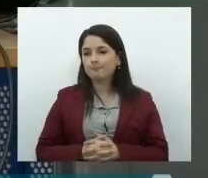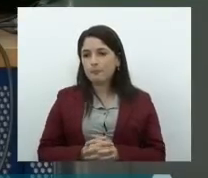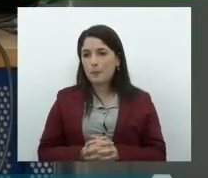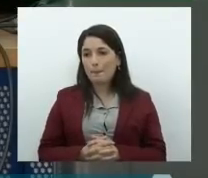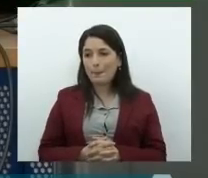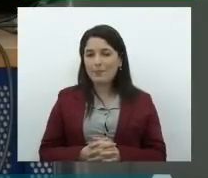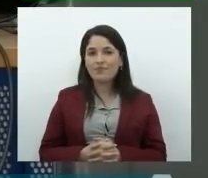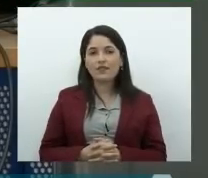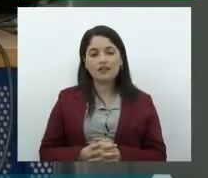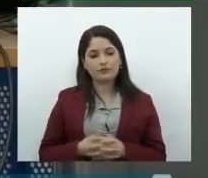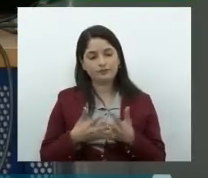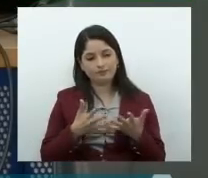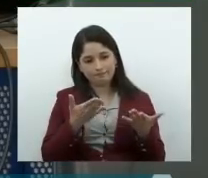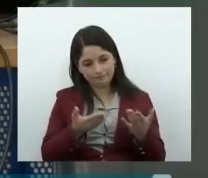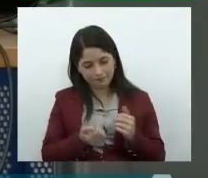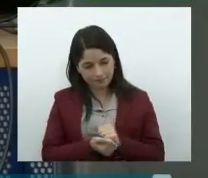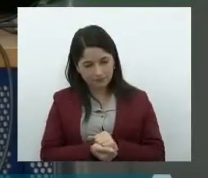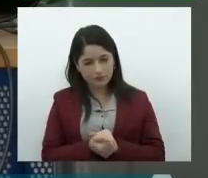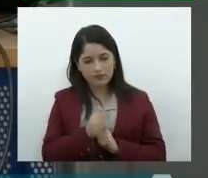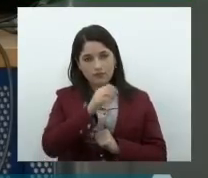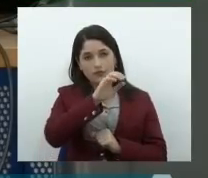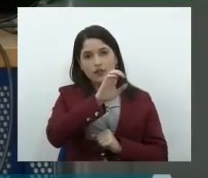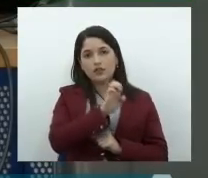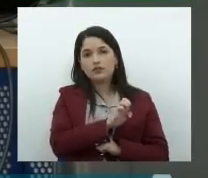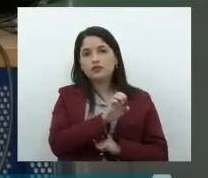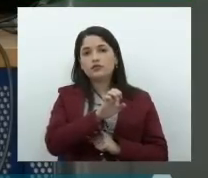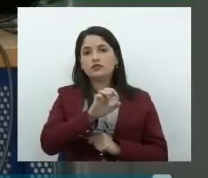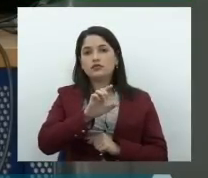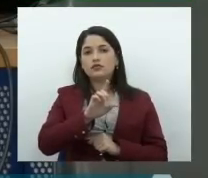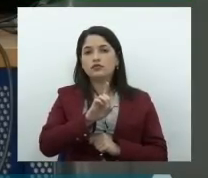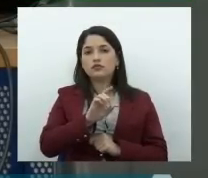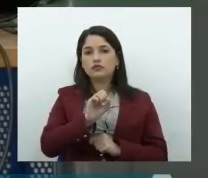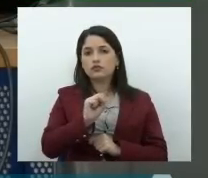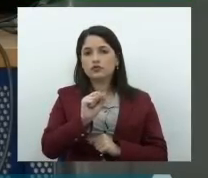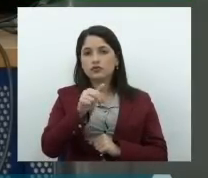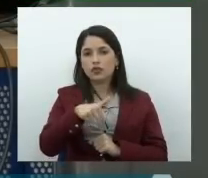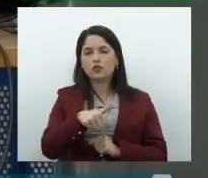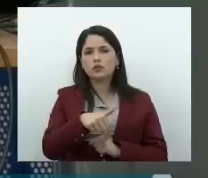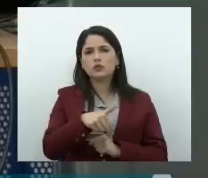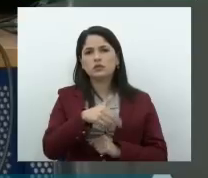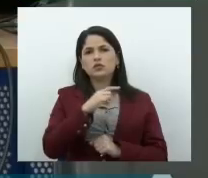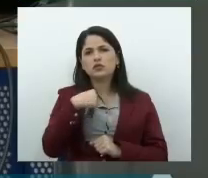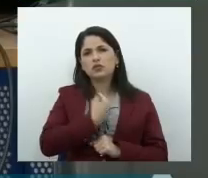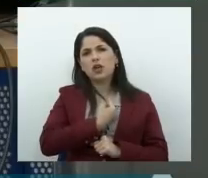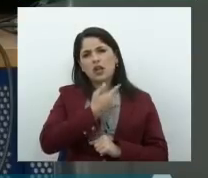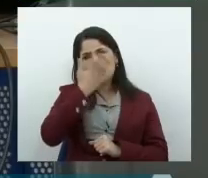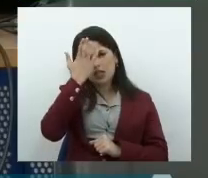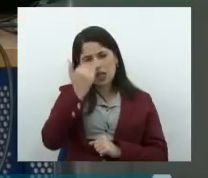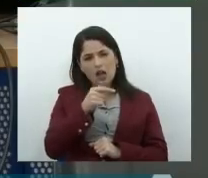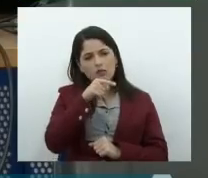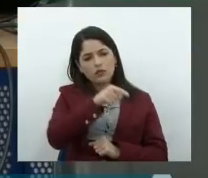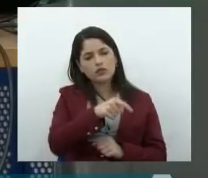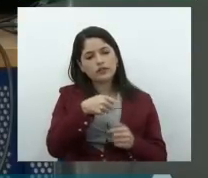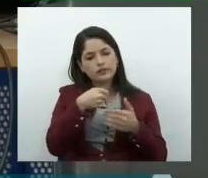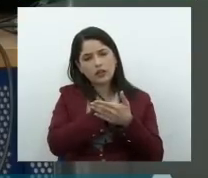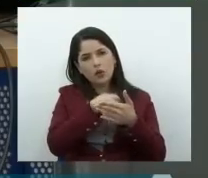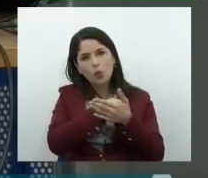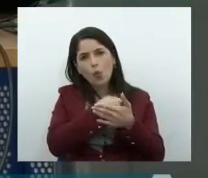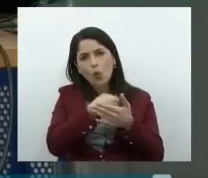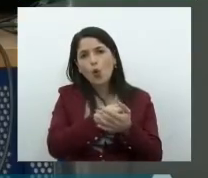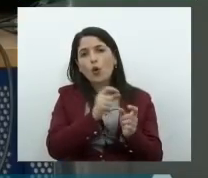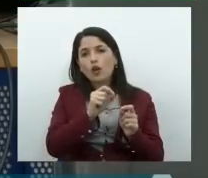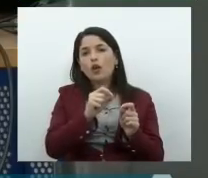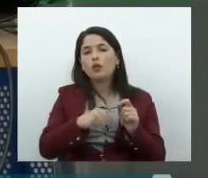Candidato Edson Albertão, nós sabemos que o senhor luta muito para que mude o regime político do